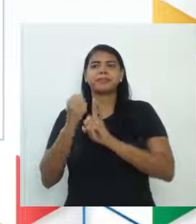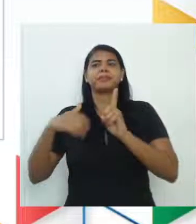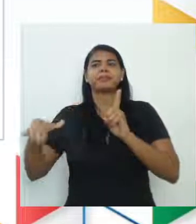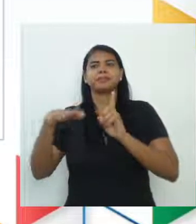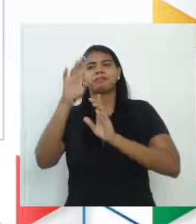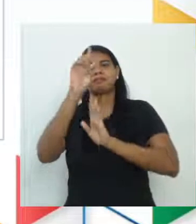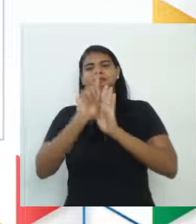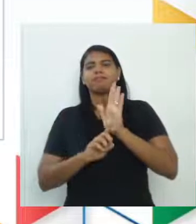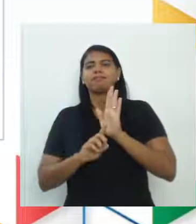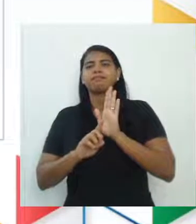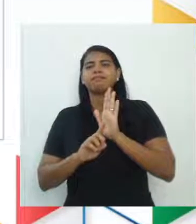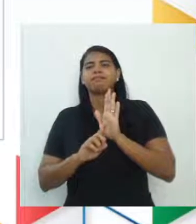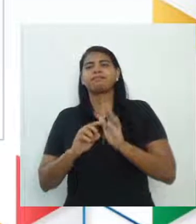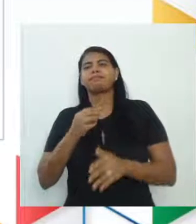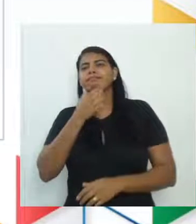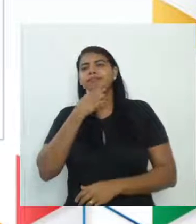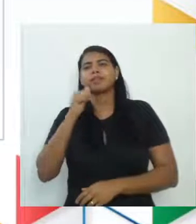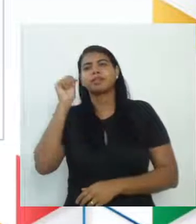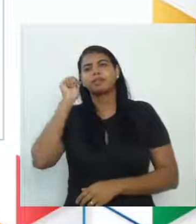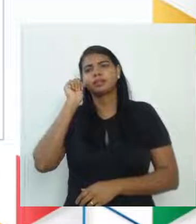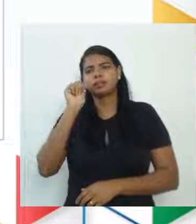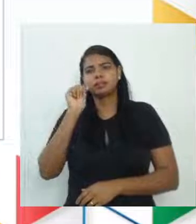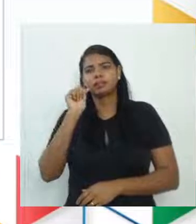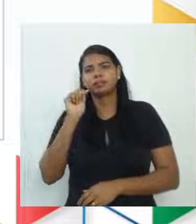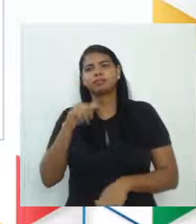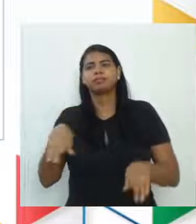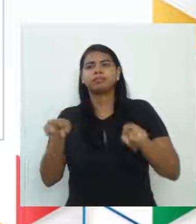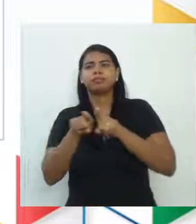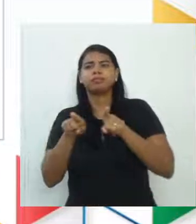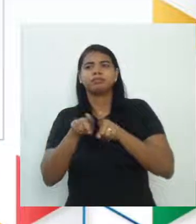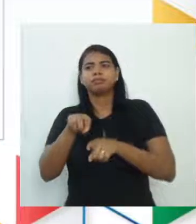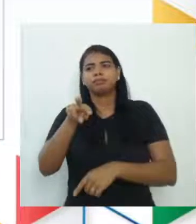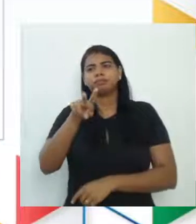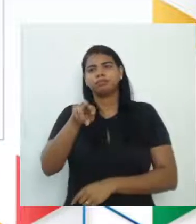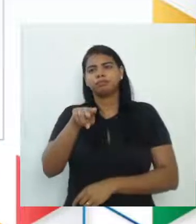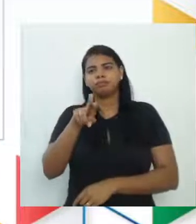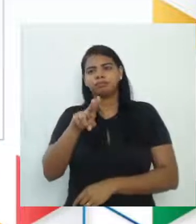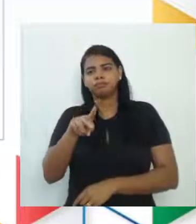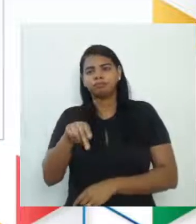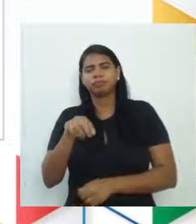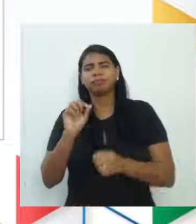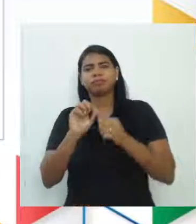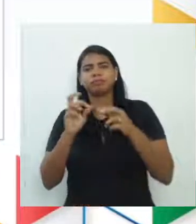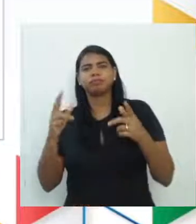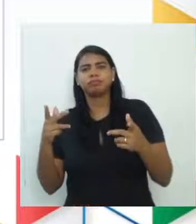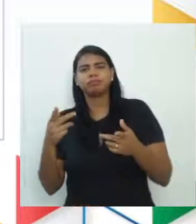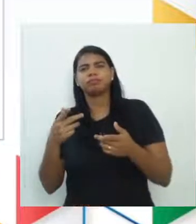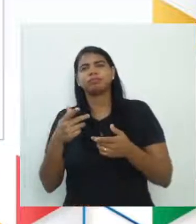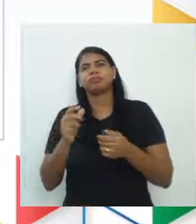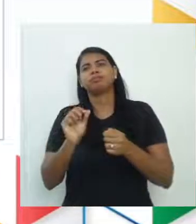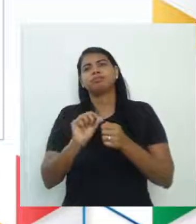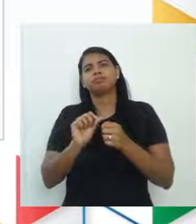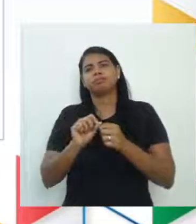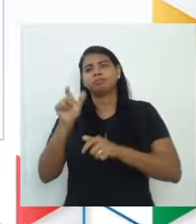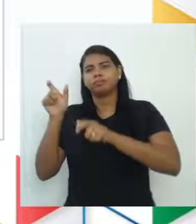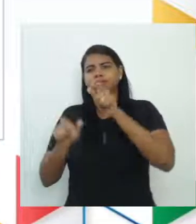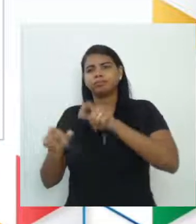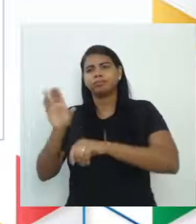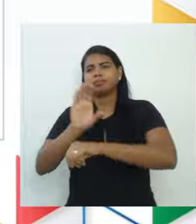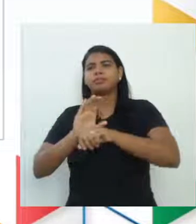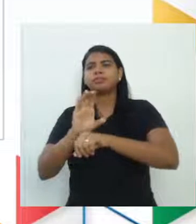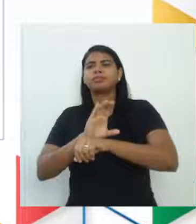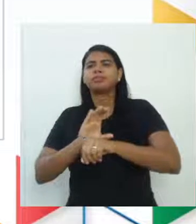deveres. Homens e mulheres são iguais em direito e obrigações, nos termos da Constituição. Quais